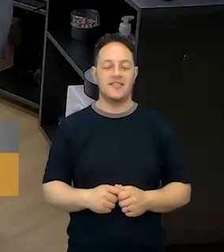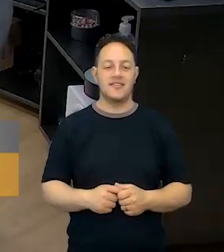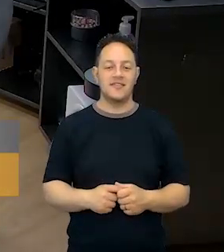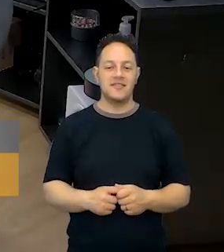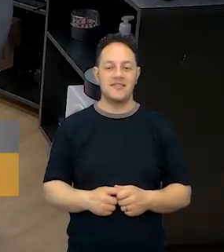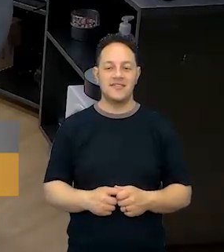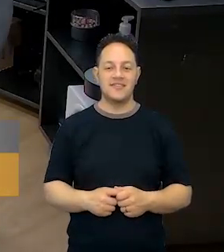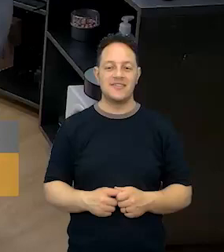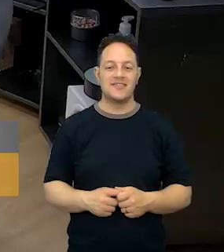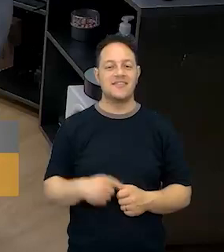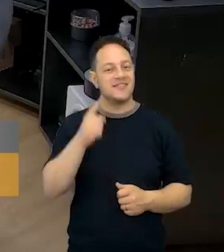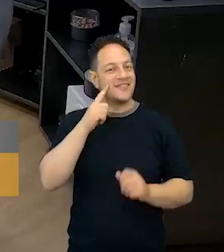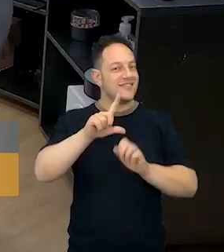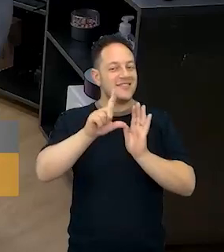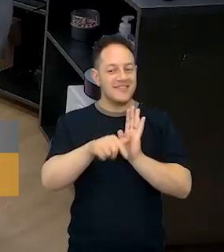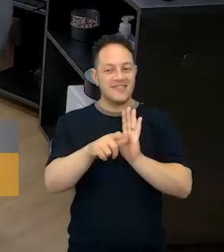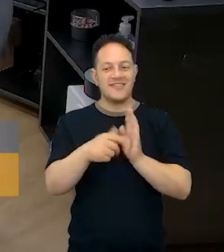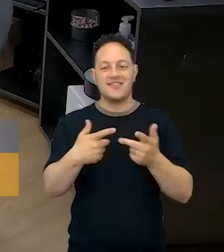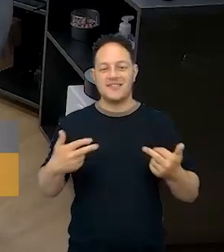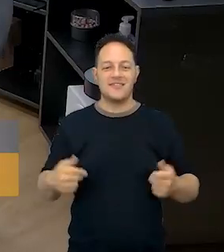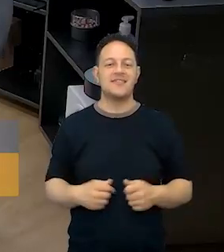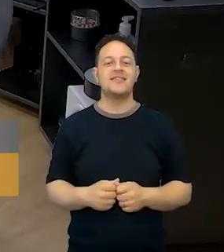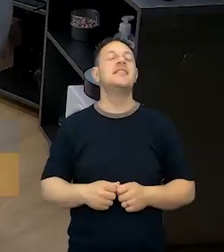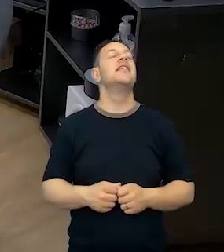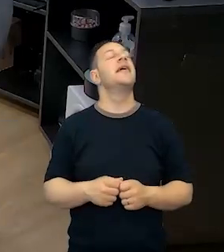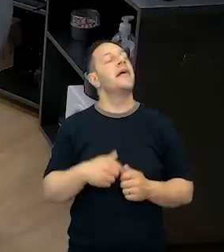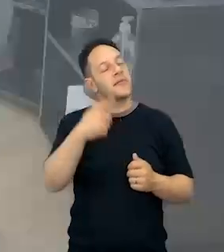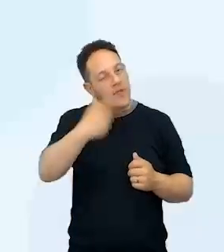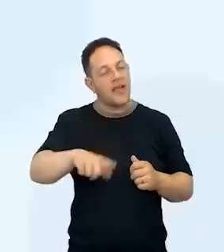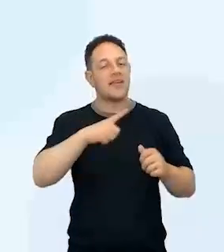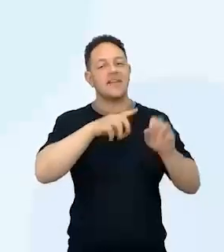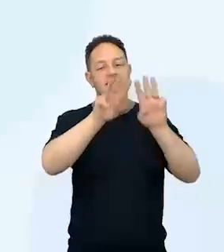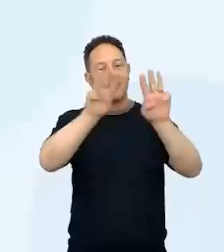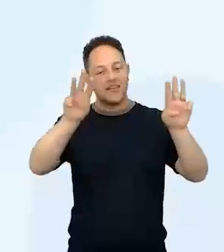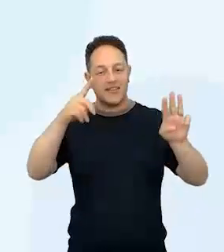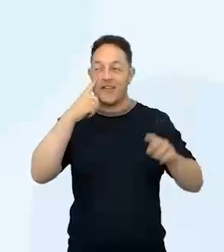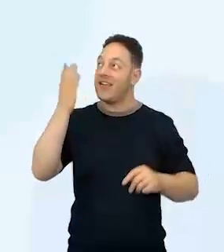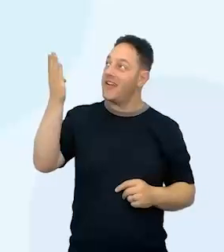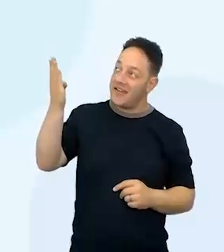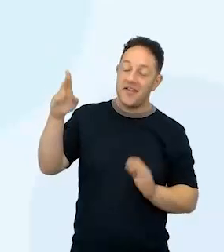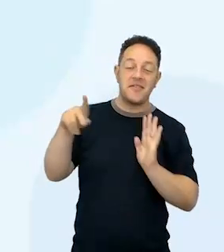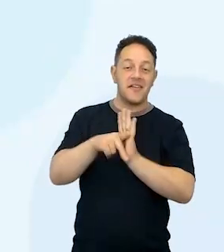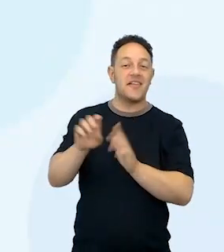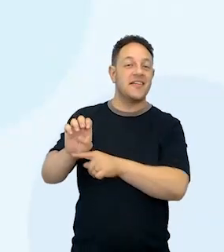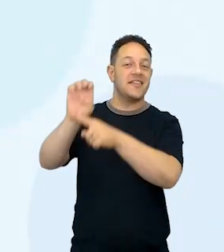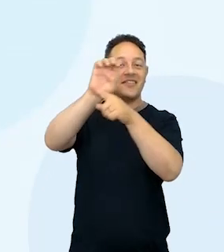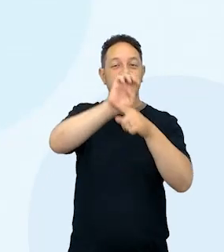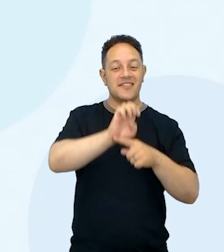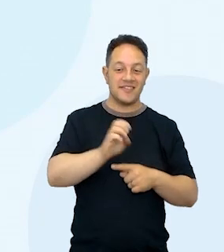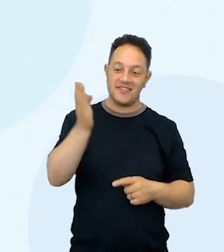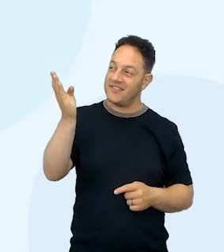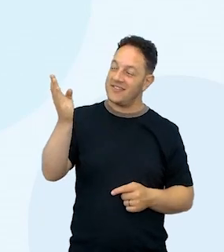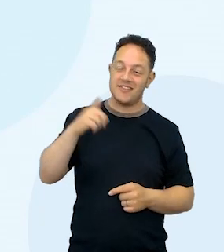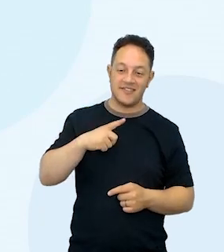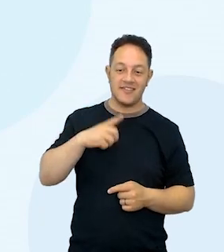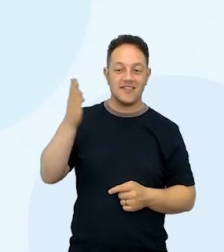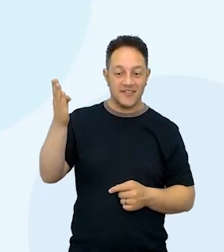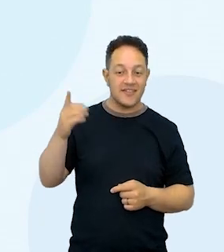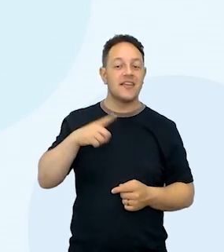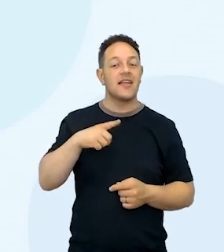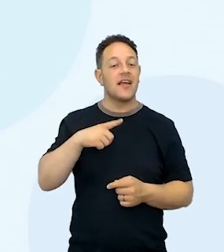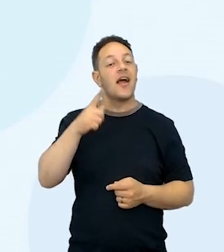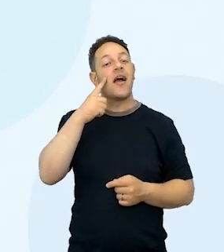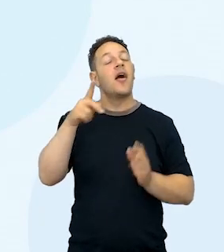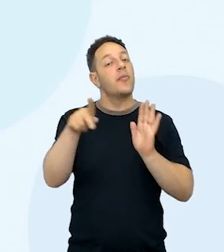hiper atrasada. Então, mais aí algumas plataformas, a gente tem as plataformas estaduais, né? A primeira que eu mostrei eram